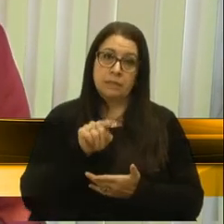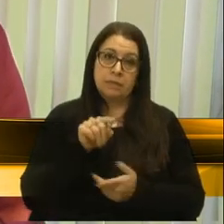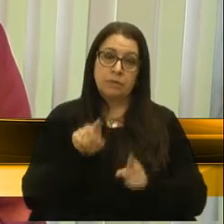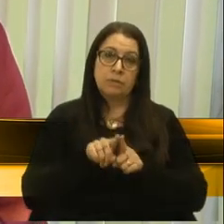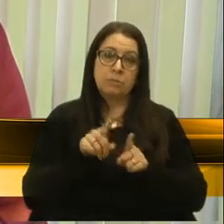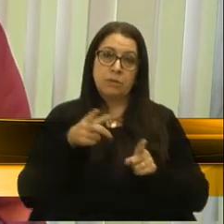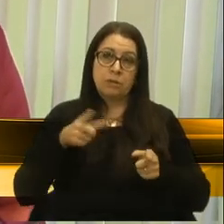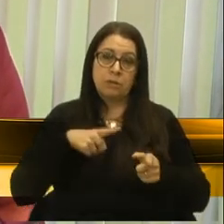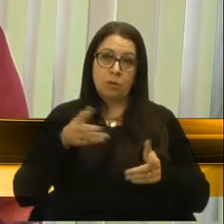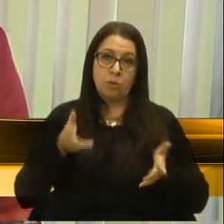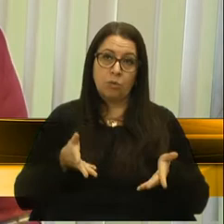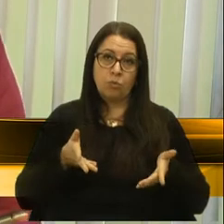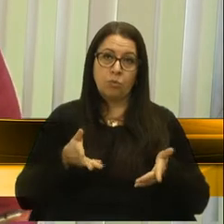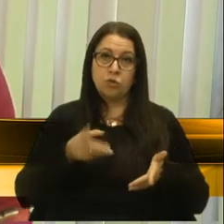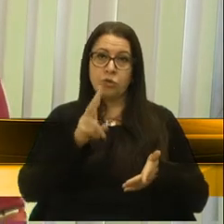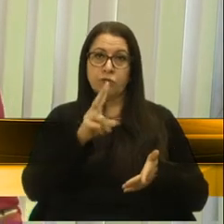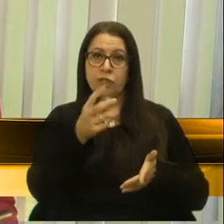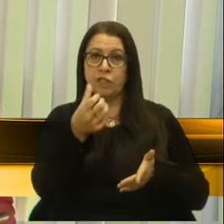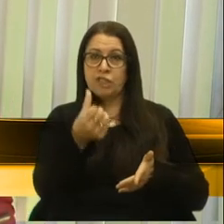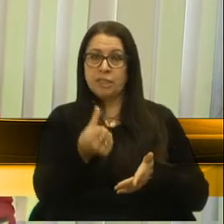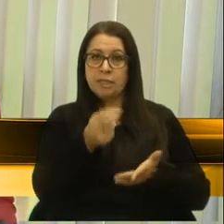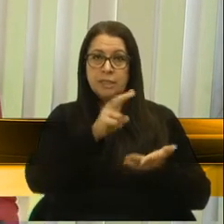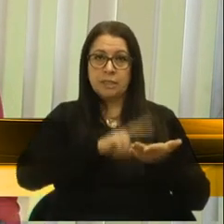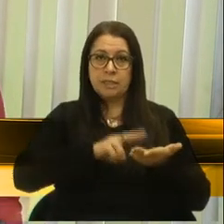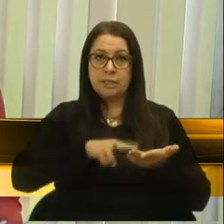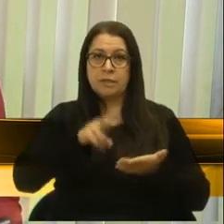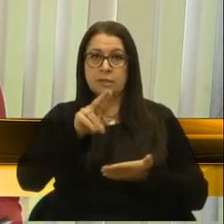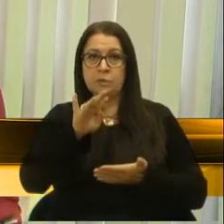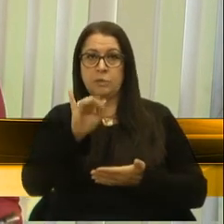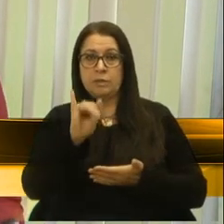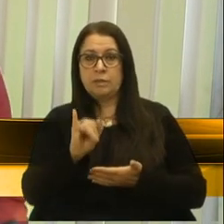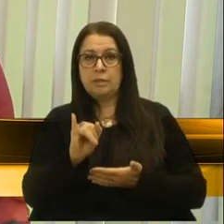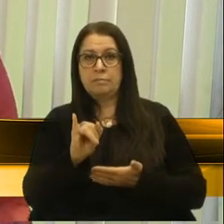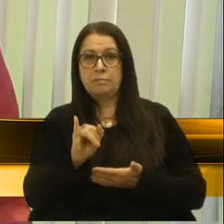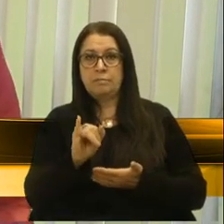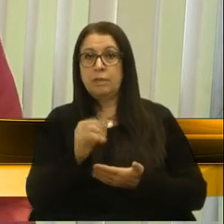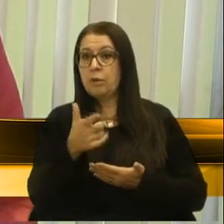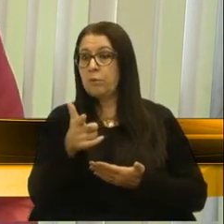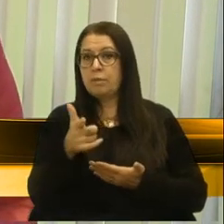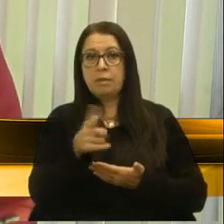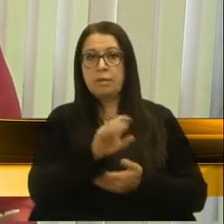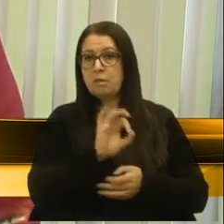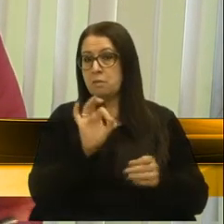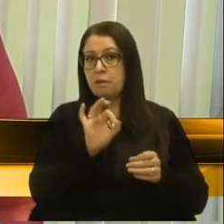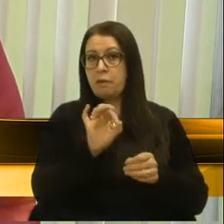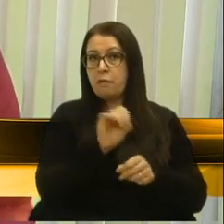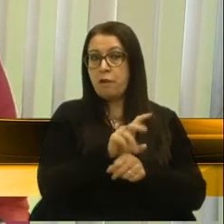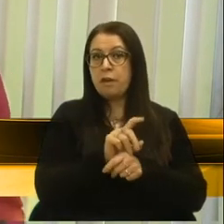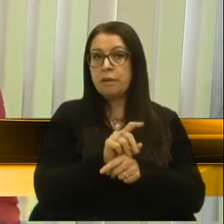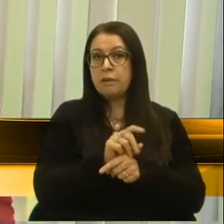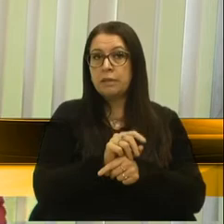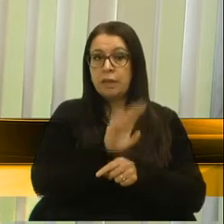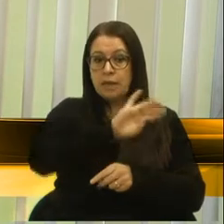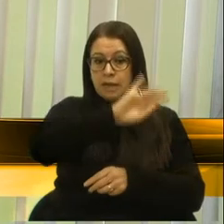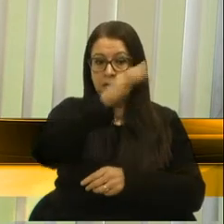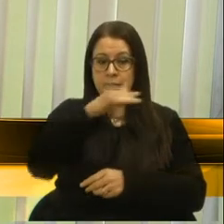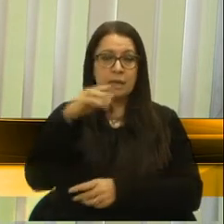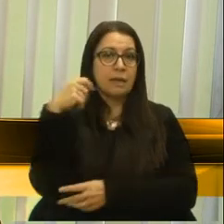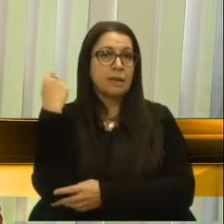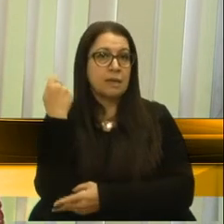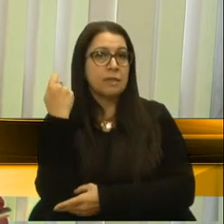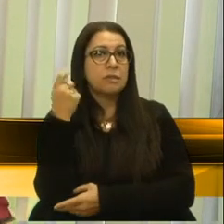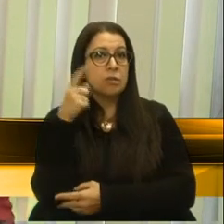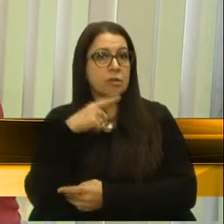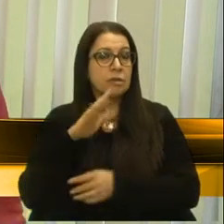tem hoje 26 leitos de UTI vago. Então, como eu disse, a macro-região Serra é a região